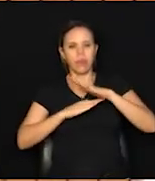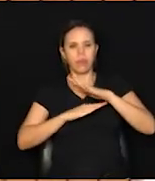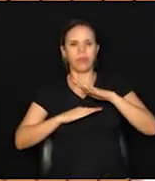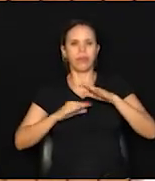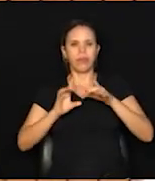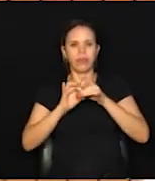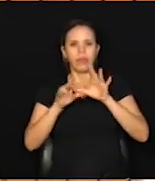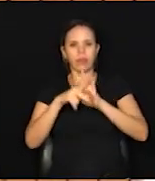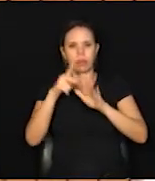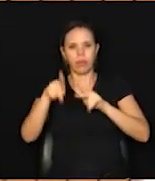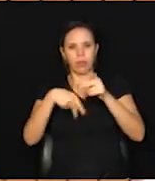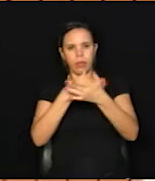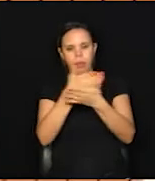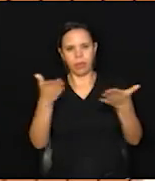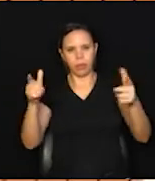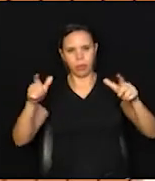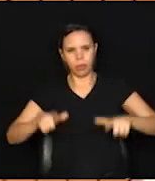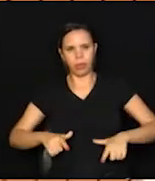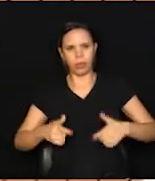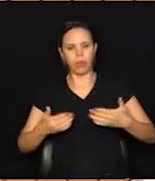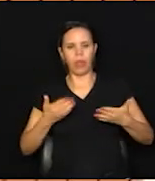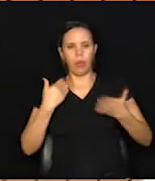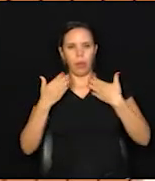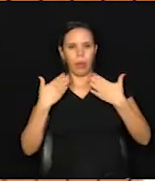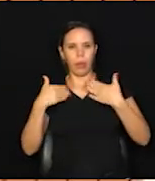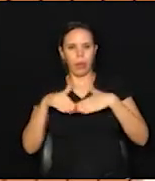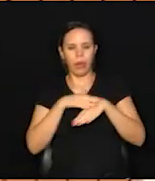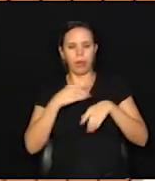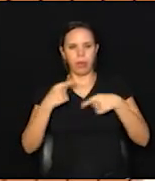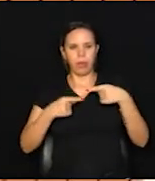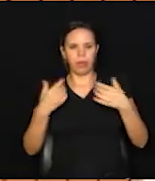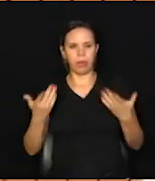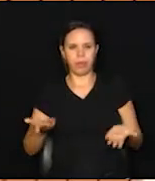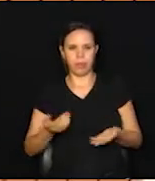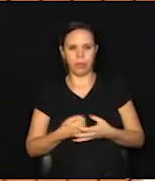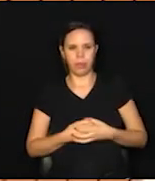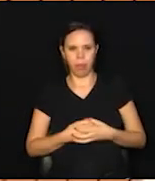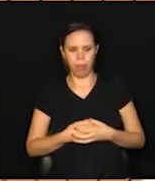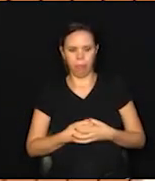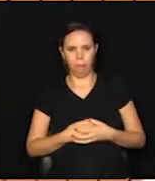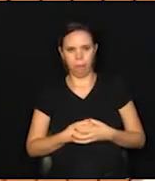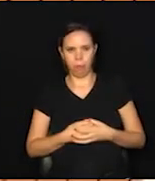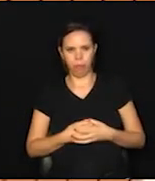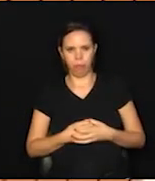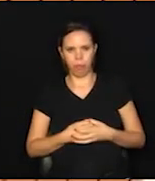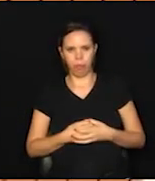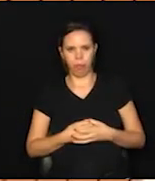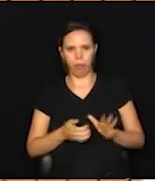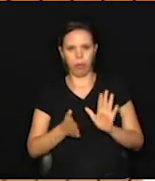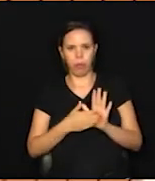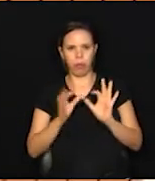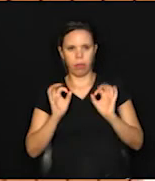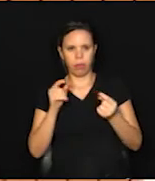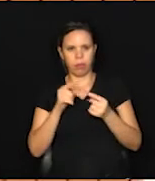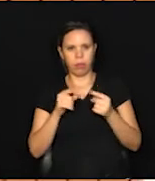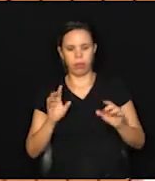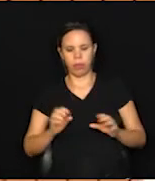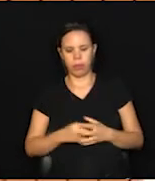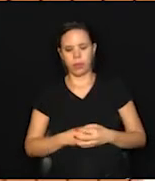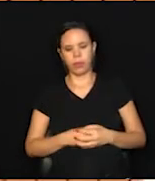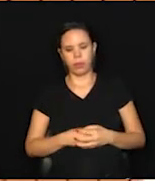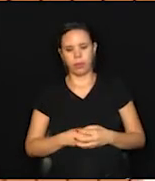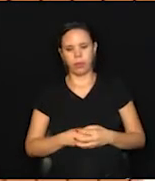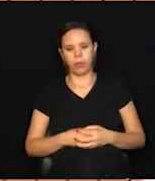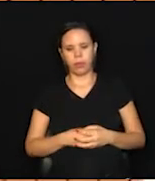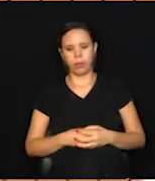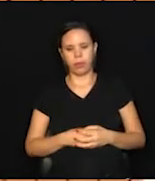Câmara Municipal, é esse local de embate, de discussões, né, discussões que sejam propositivas, nada no